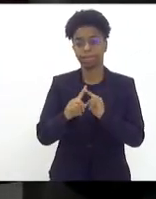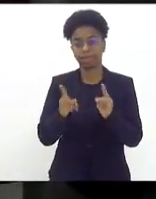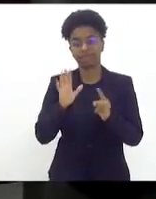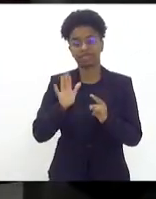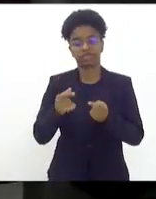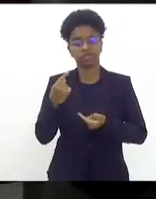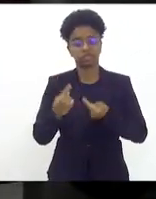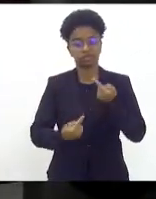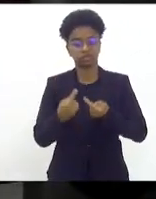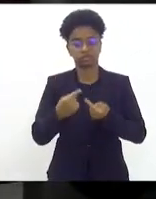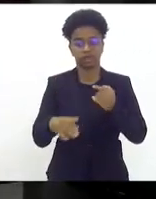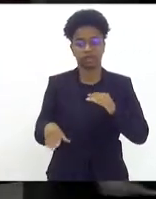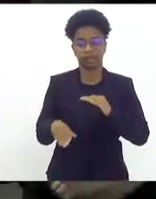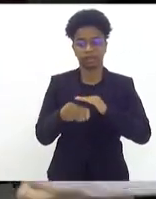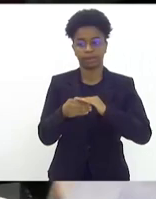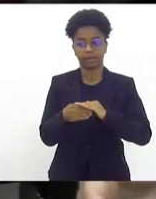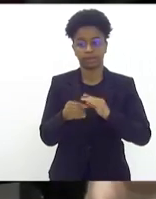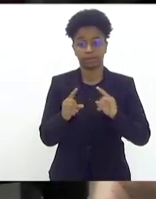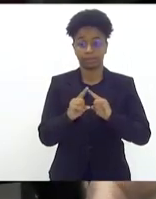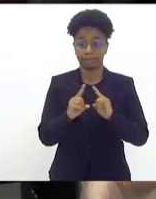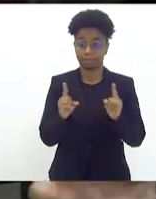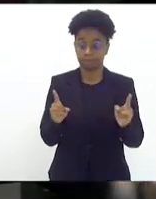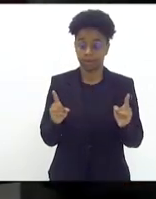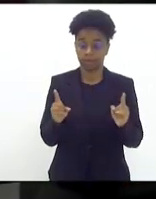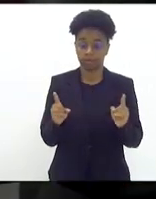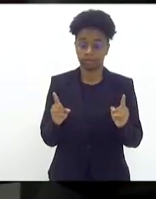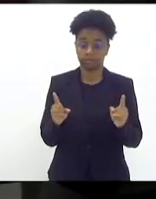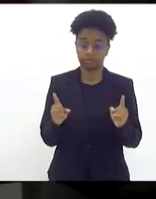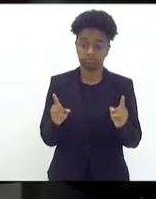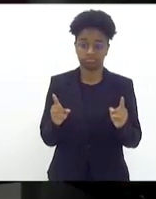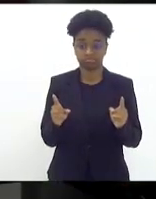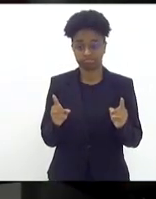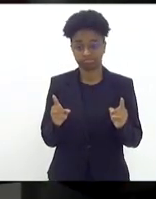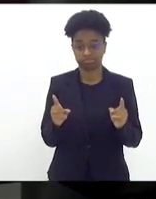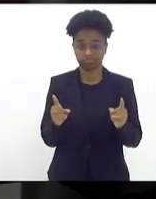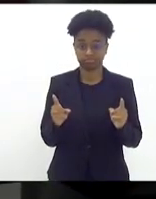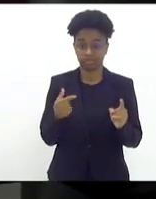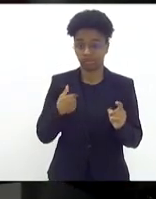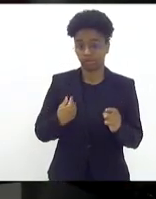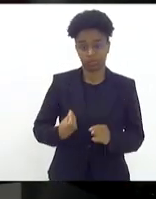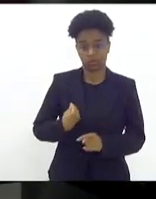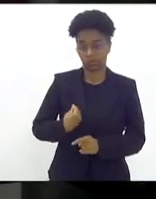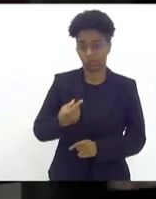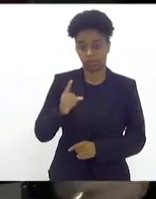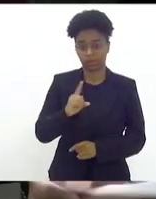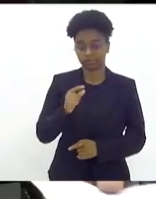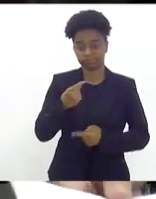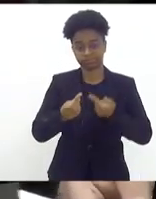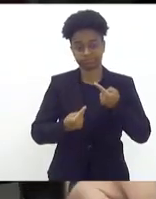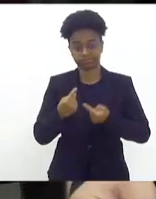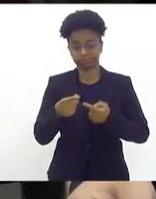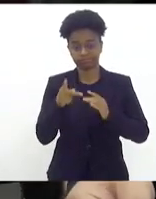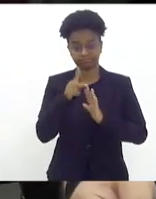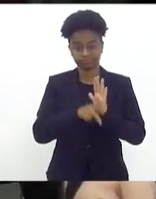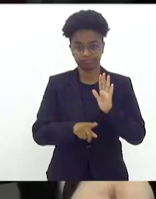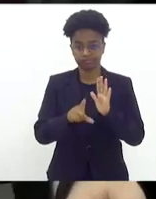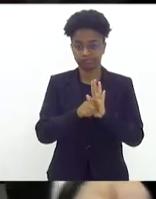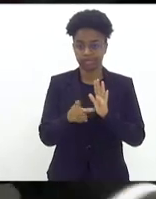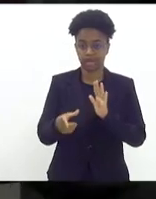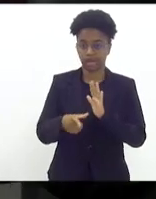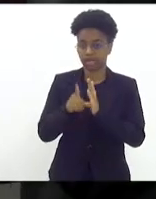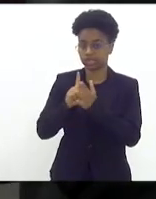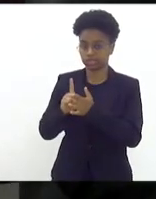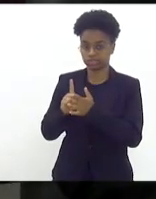já em nível de discussão de emendas, mas não participei, né, da discussão do projeto em si, não